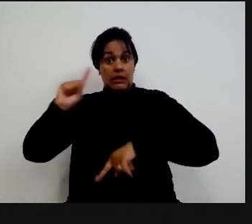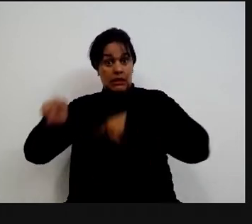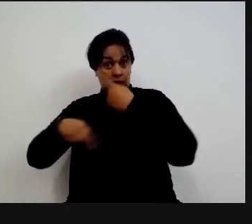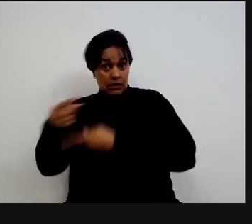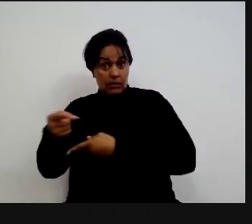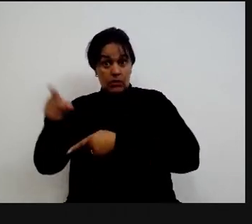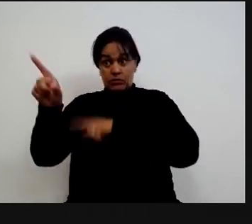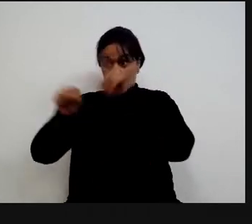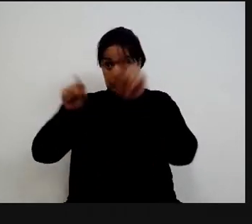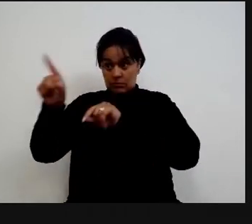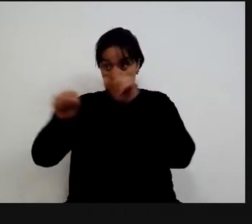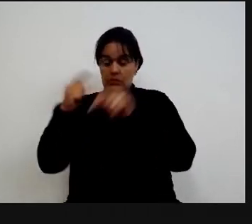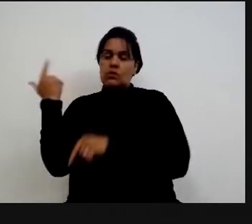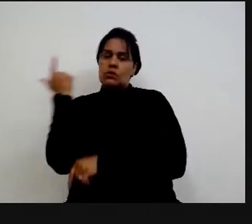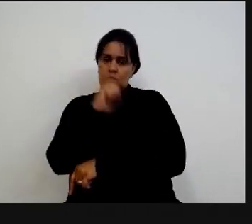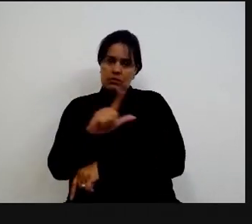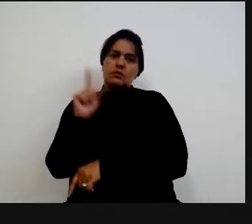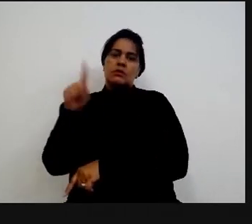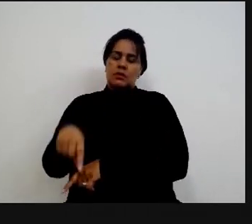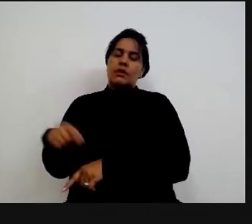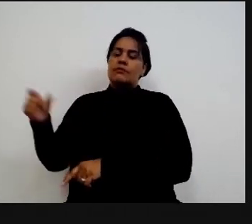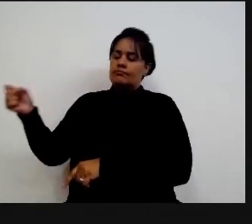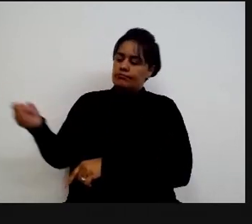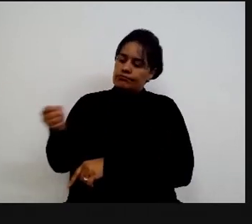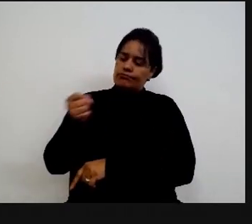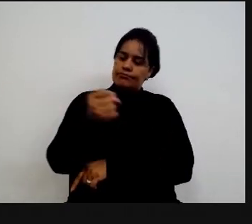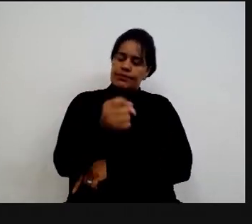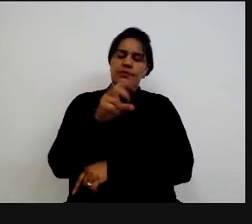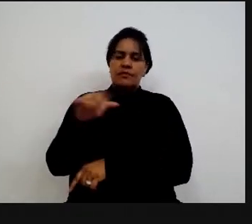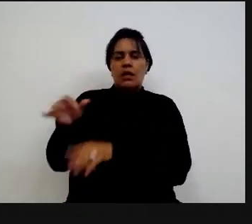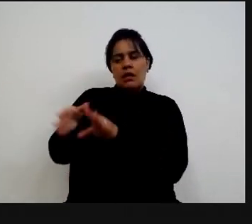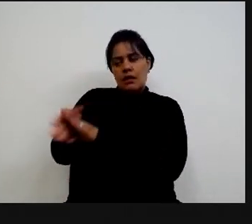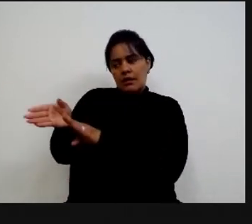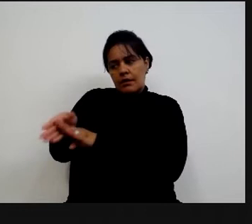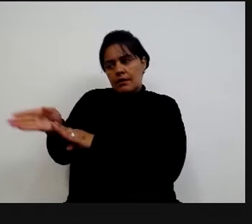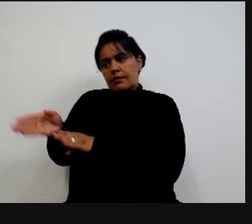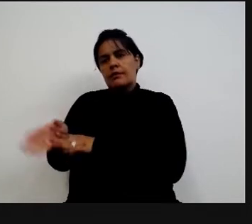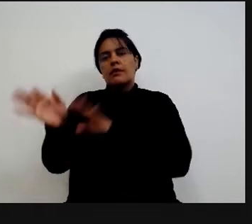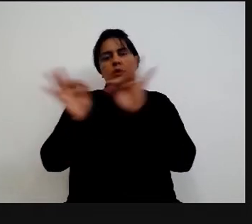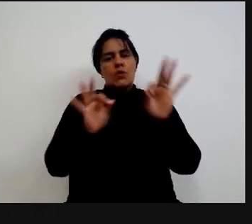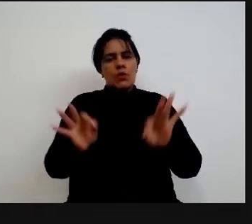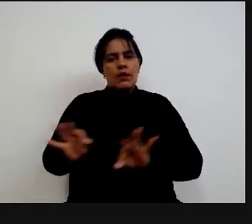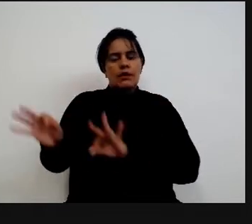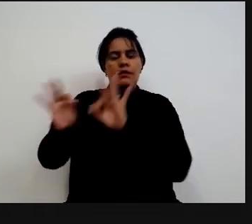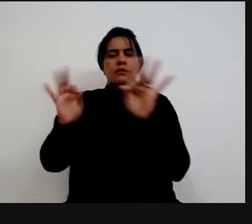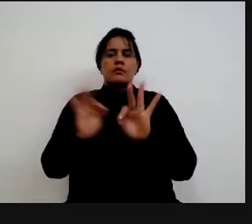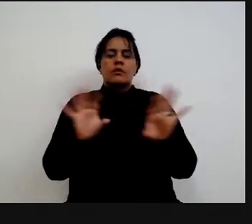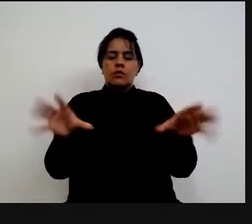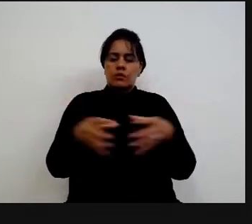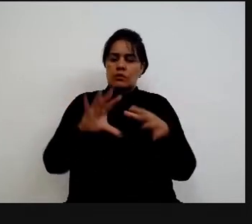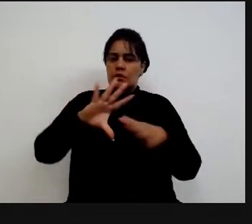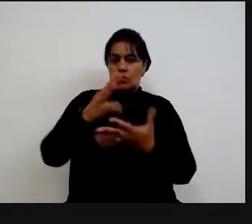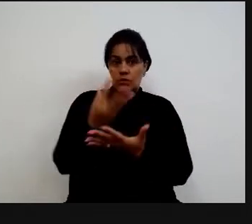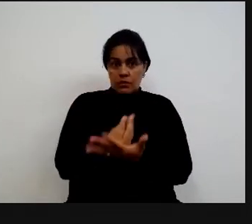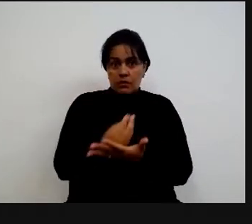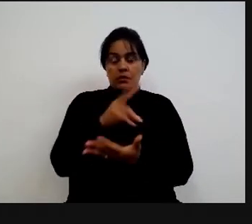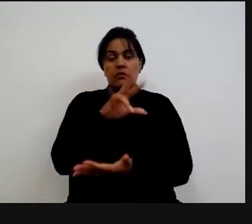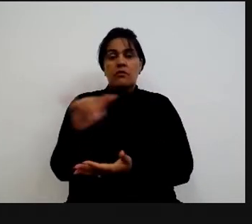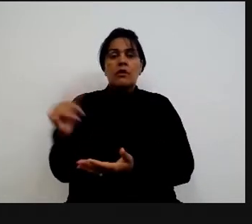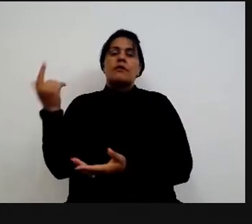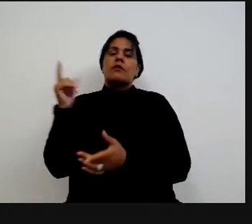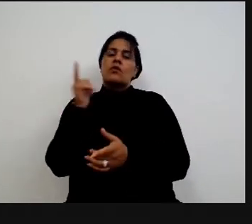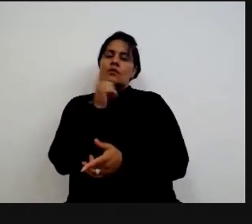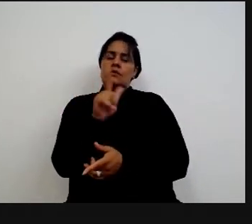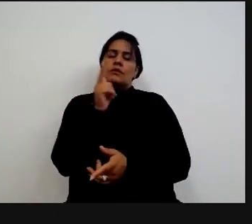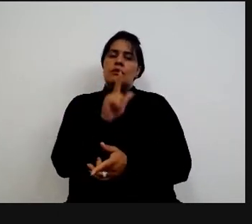seletivo, a gente filtra e trabalha exatamente dessa maneira, em termos de orientação e organização numa equipe multidisciplinar, para